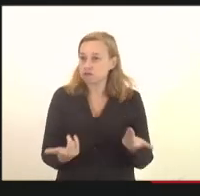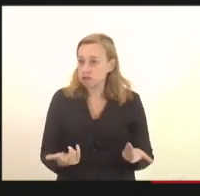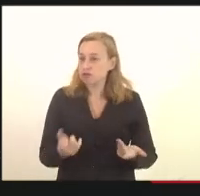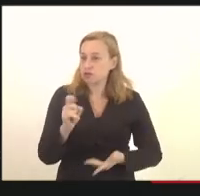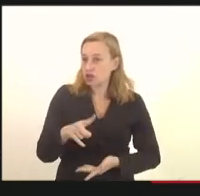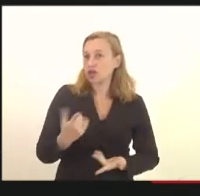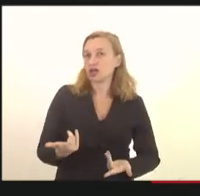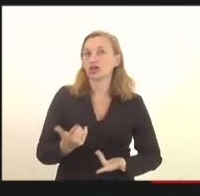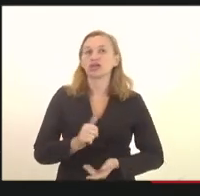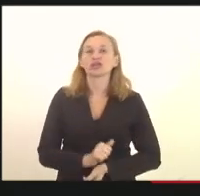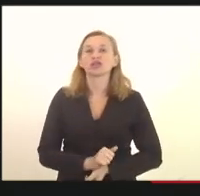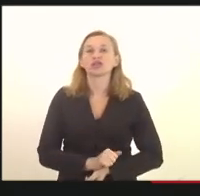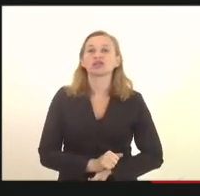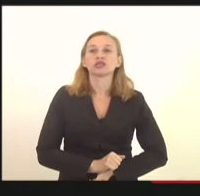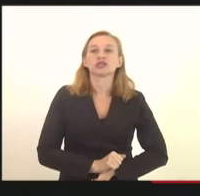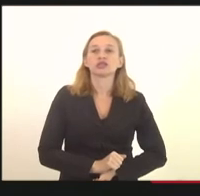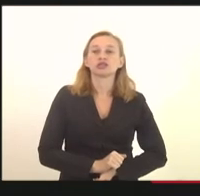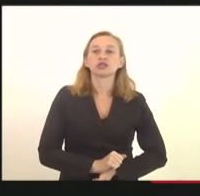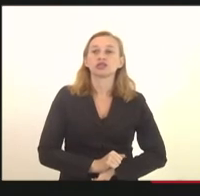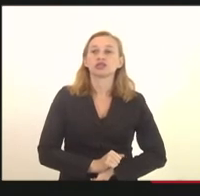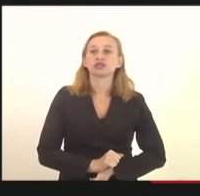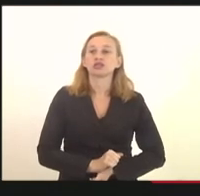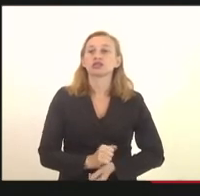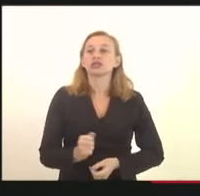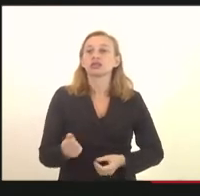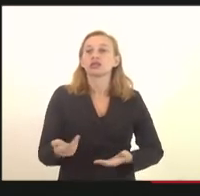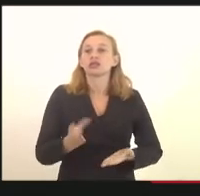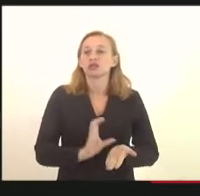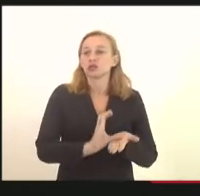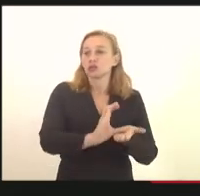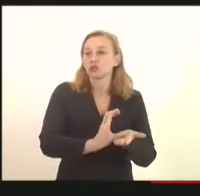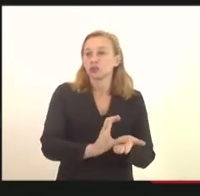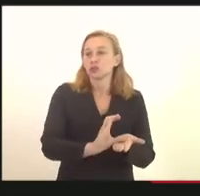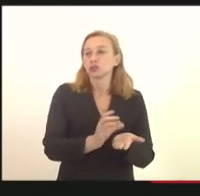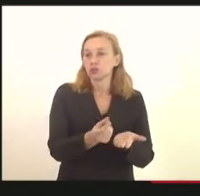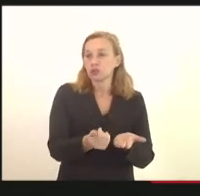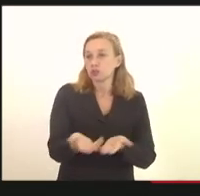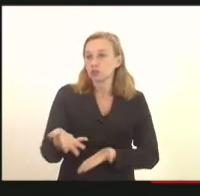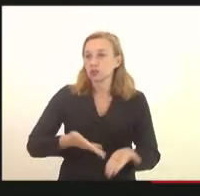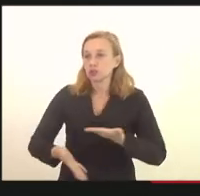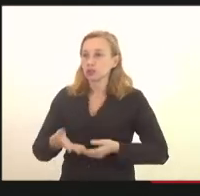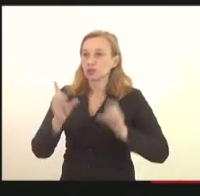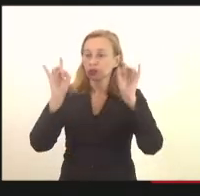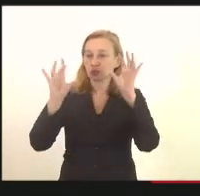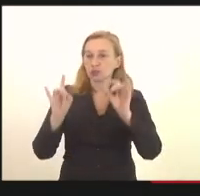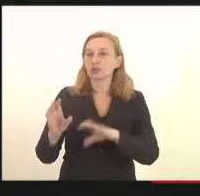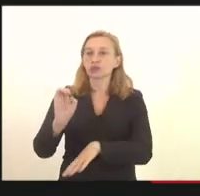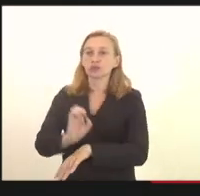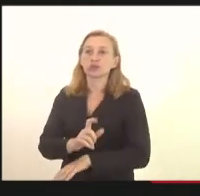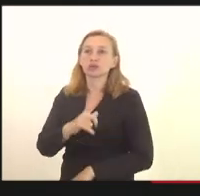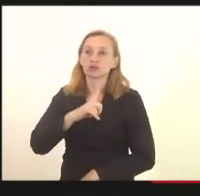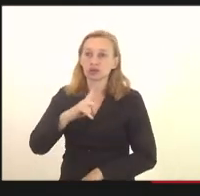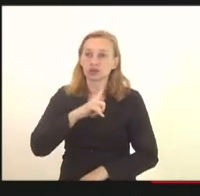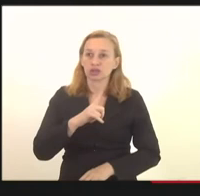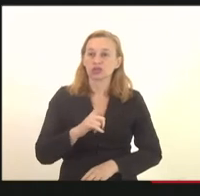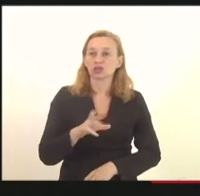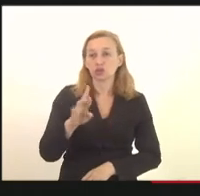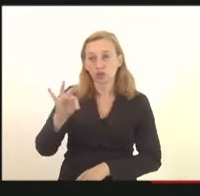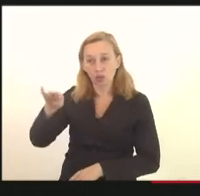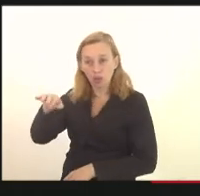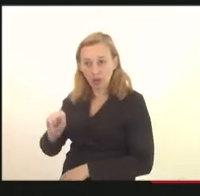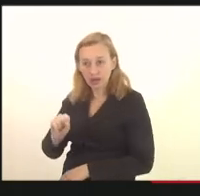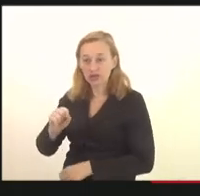do cálculo e repasse, né, da participação especial que o Estado tem nos royalties